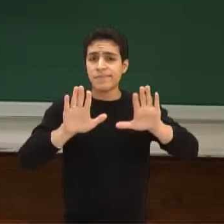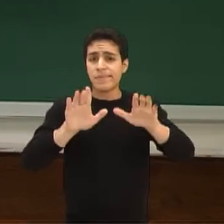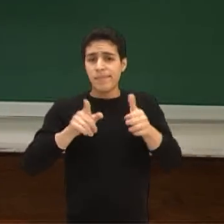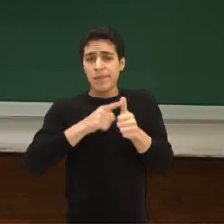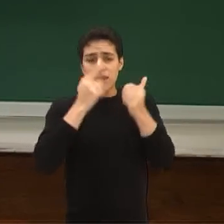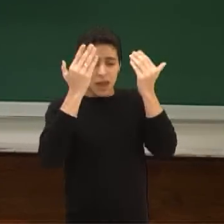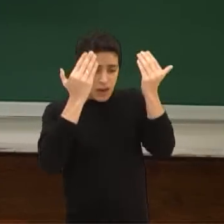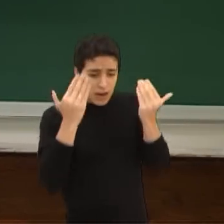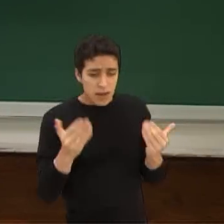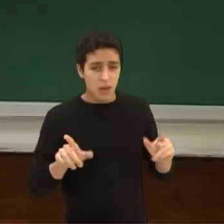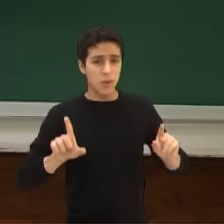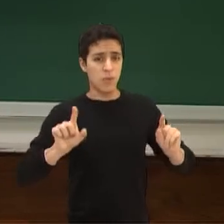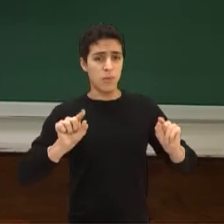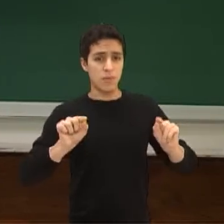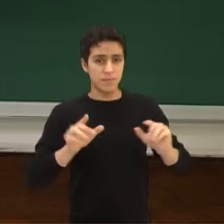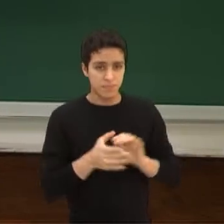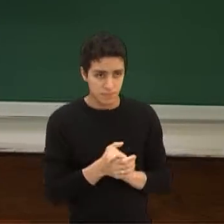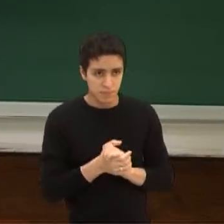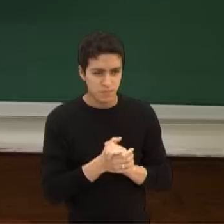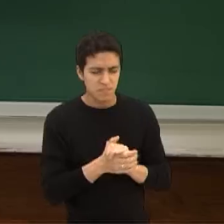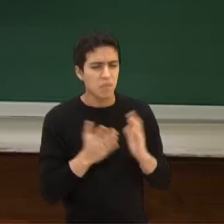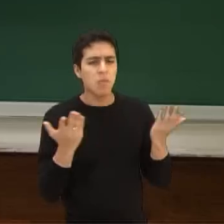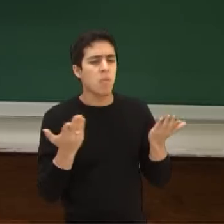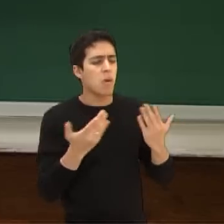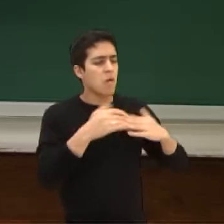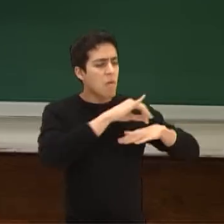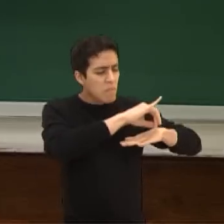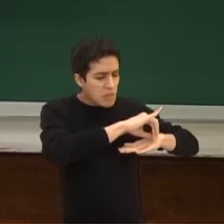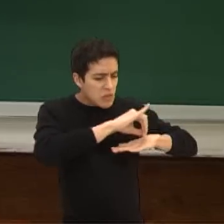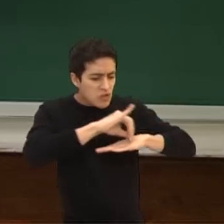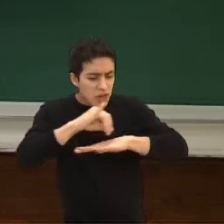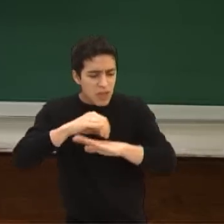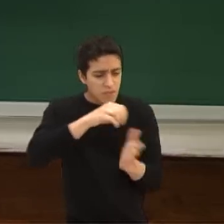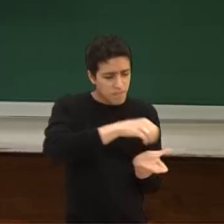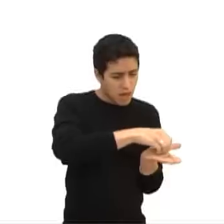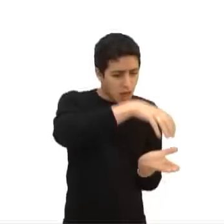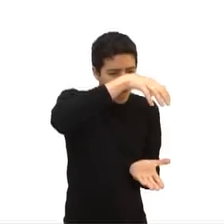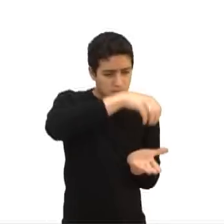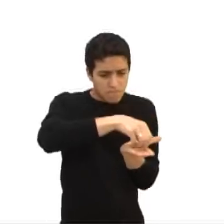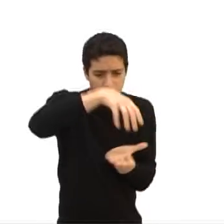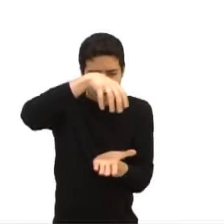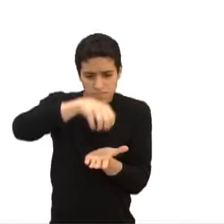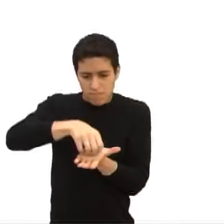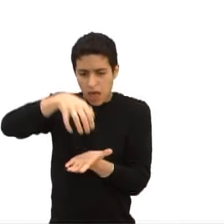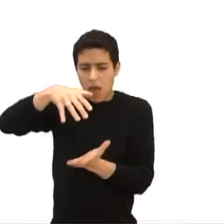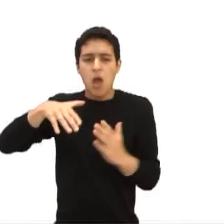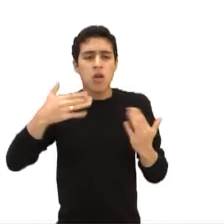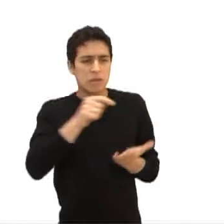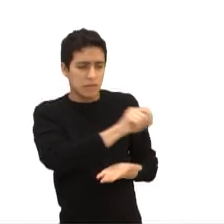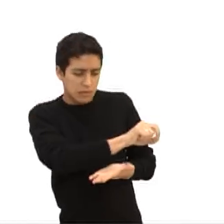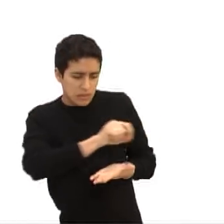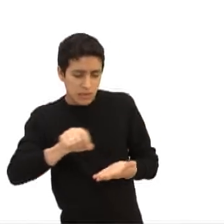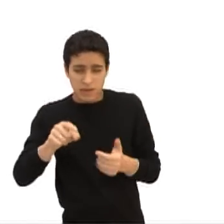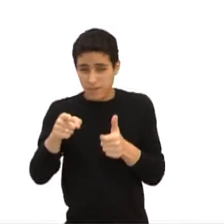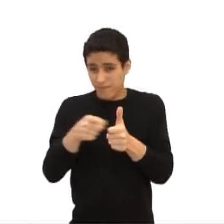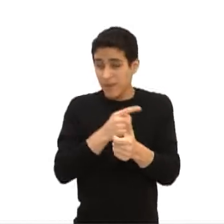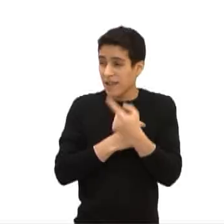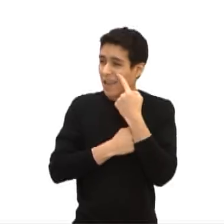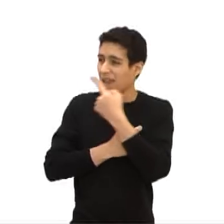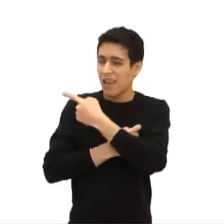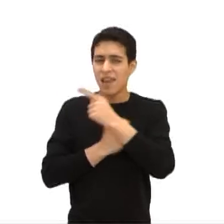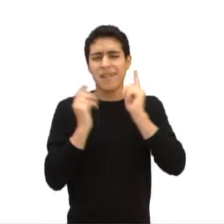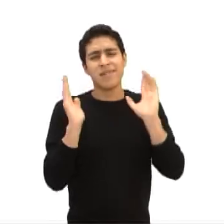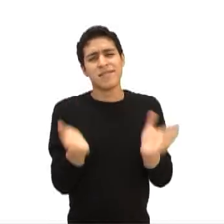analisar? Quais são os sólidos? Então, olhem aqui, ó. Primeiro era esse sólido que eu tinha, nós